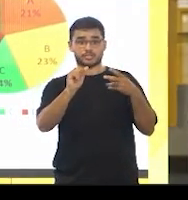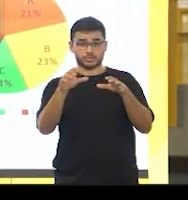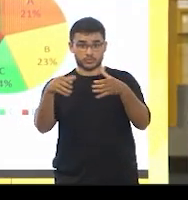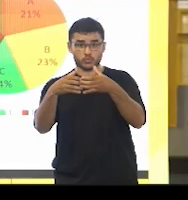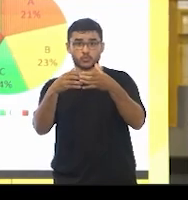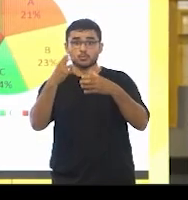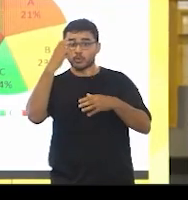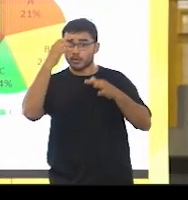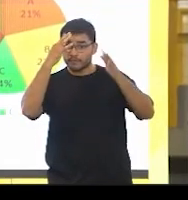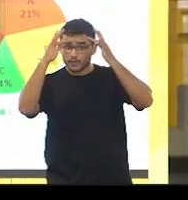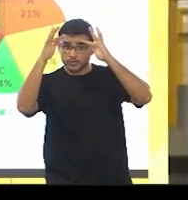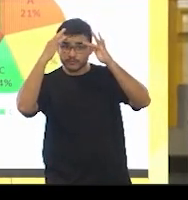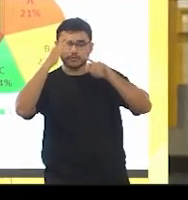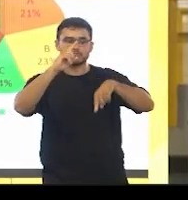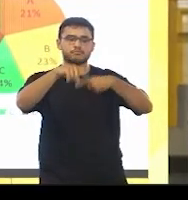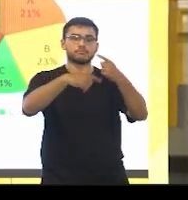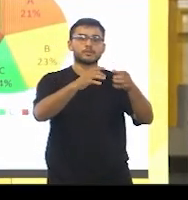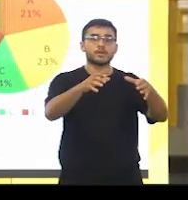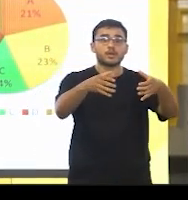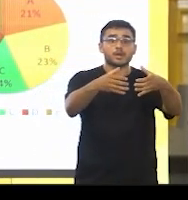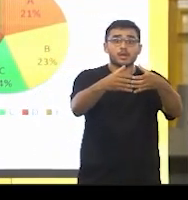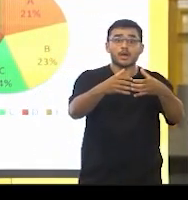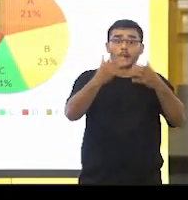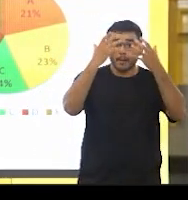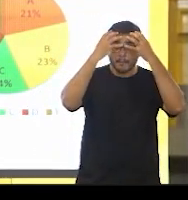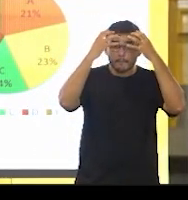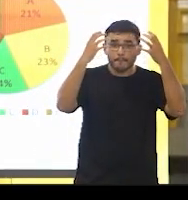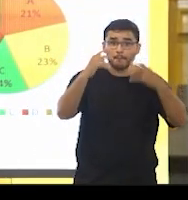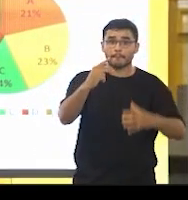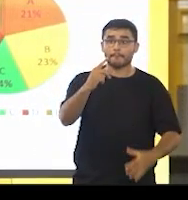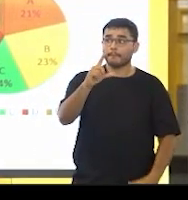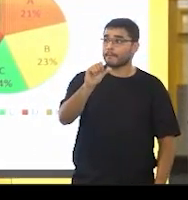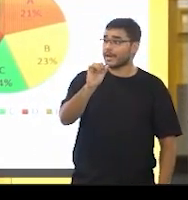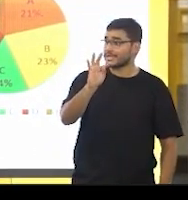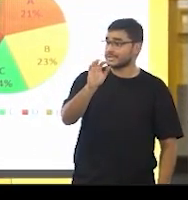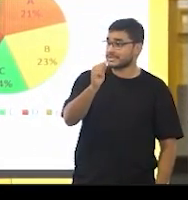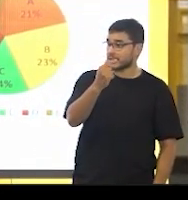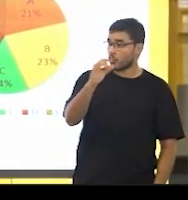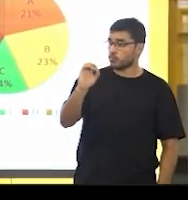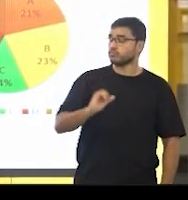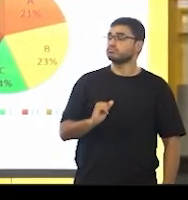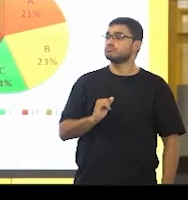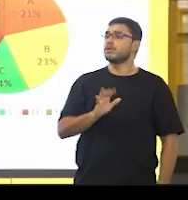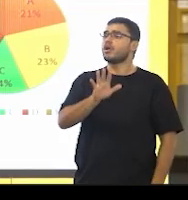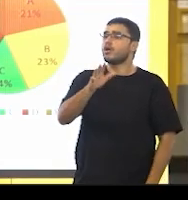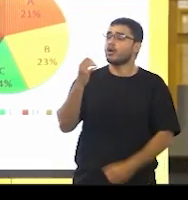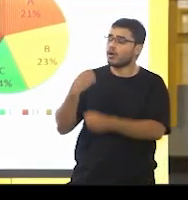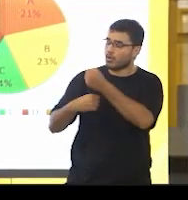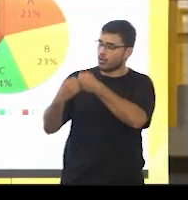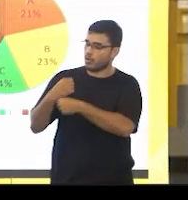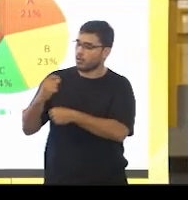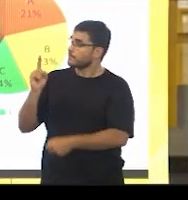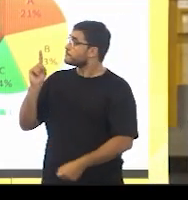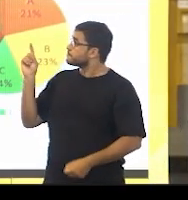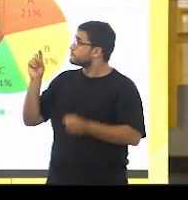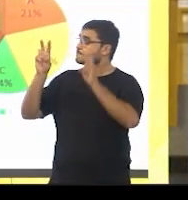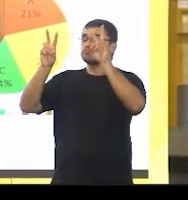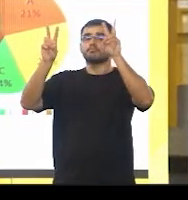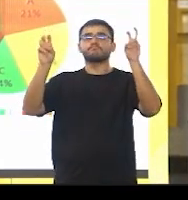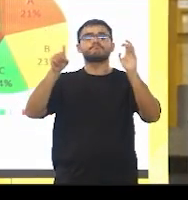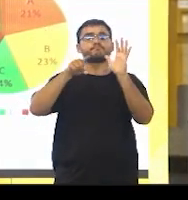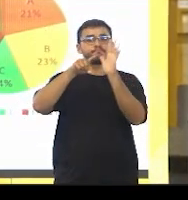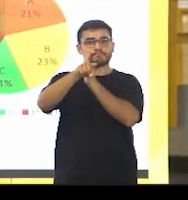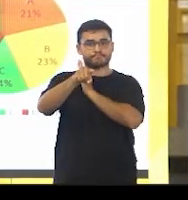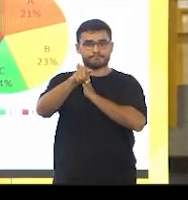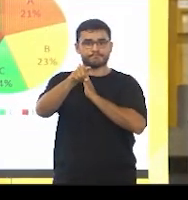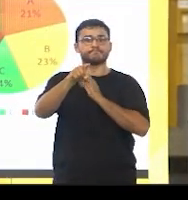bebês, desse tempo histórico filosófico, ano passado no Enem nós tivemos 3 questões